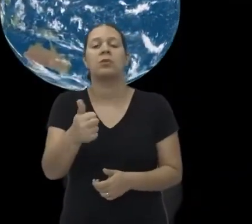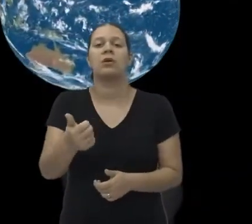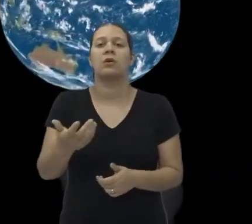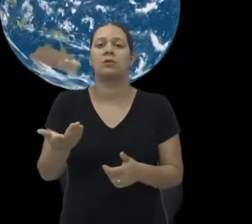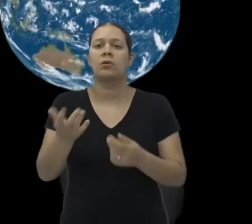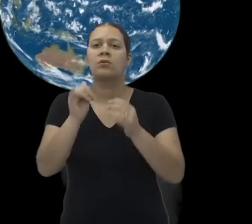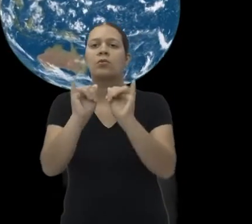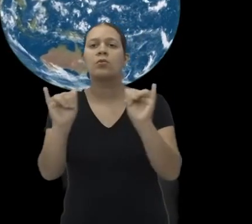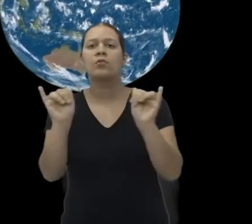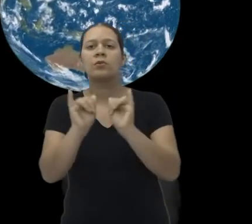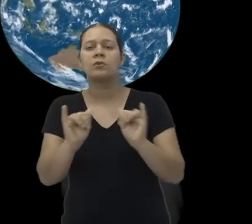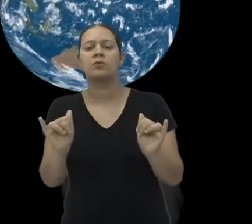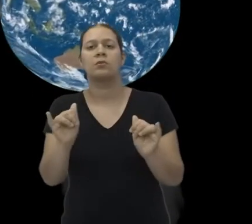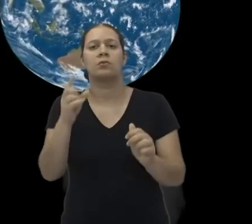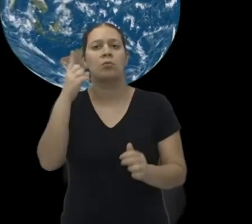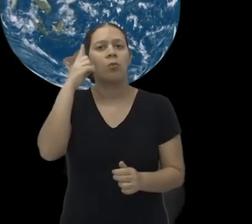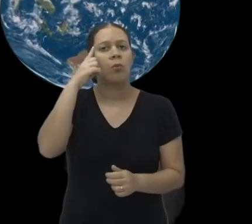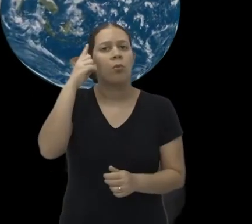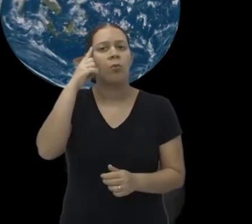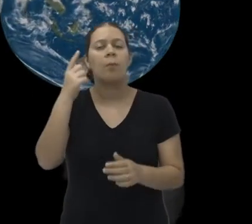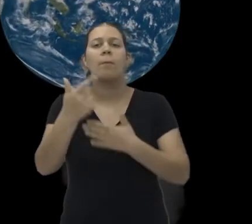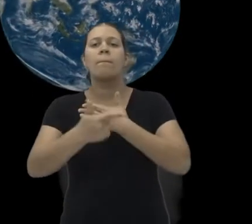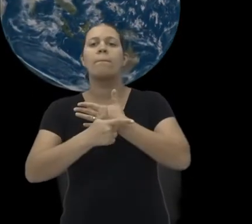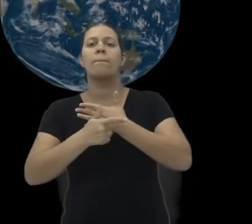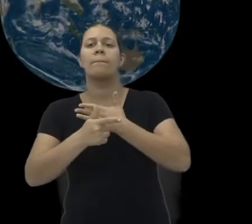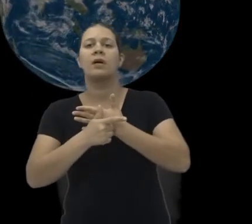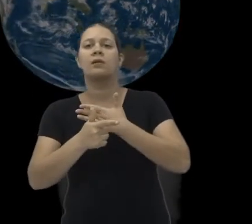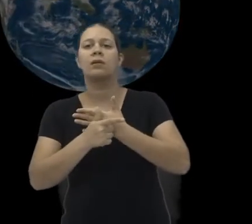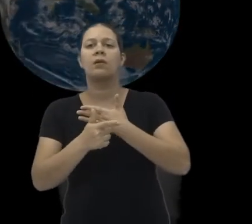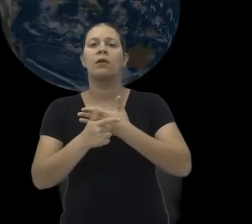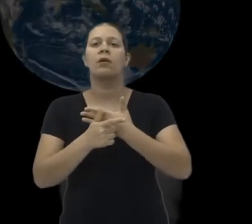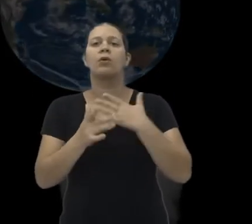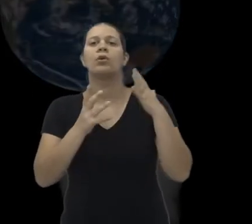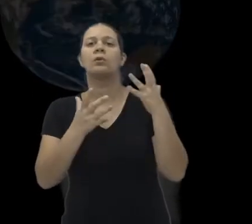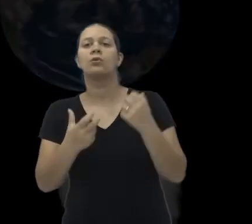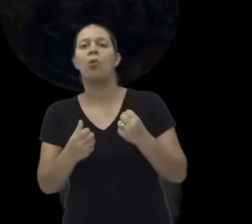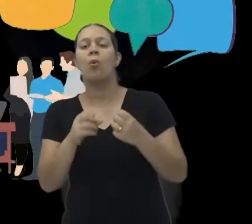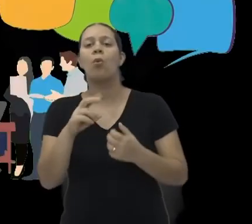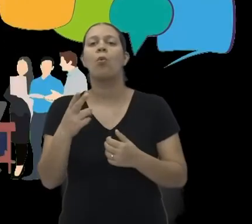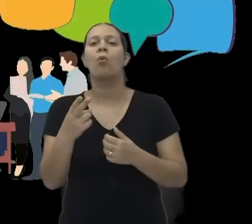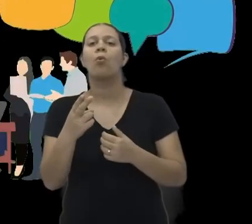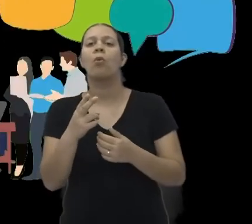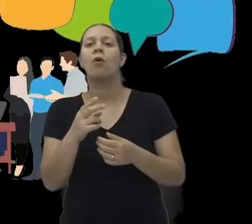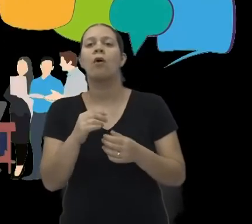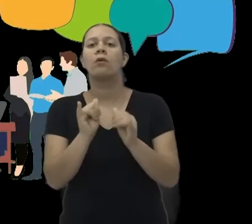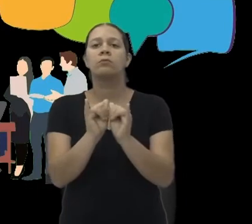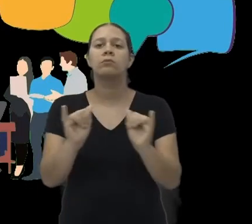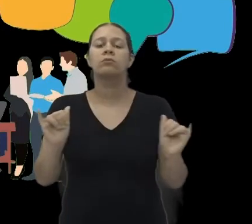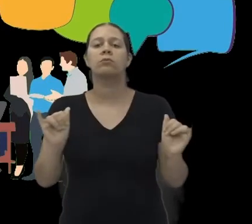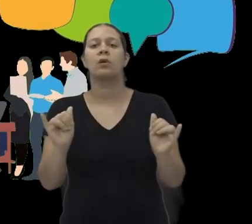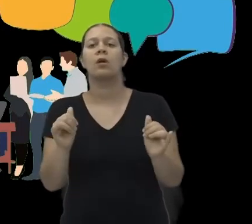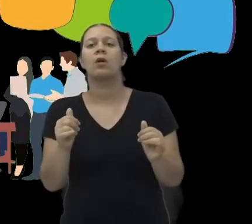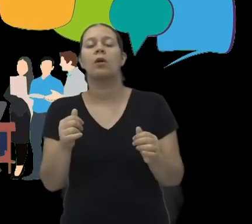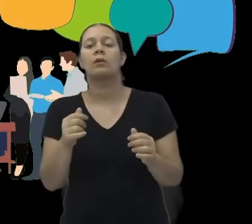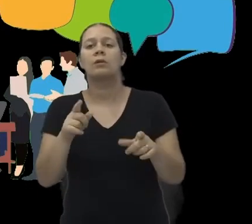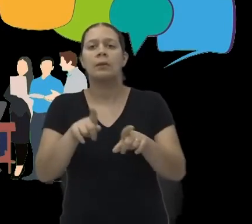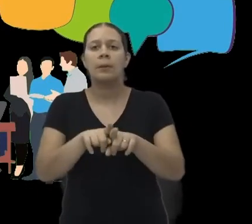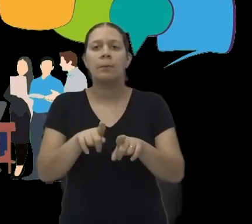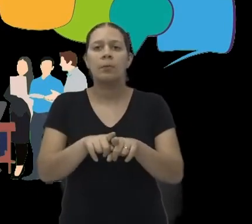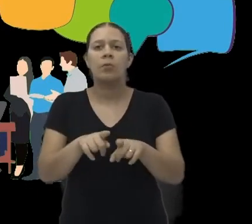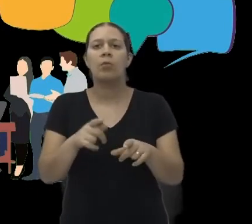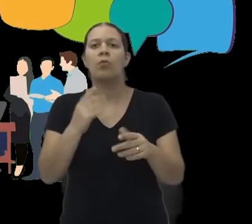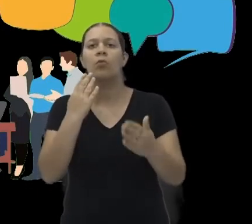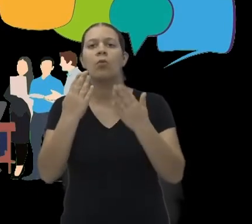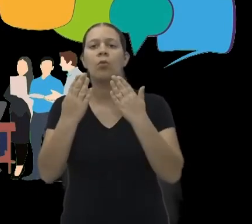avaliar. Analisar essas informações, refletir sobre o papel de receptor ou emissor e assim saber debater, ter